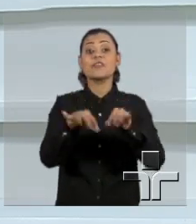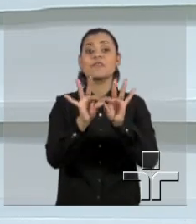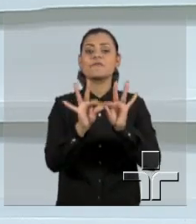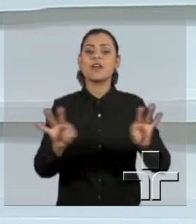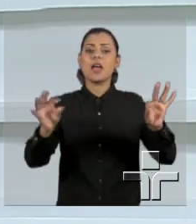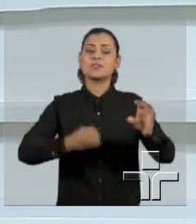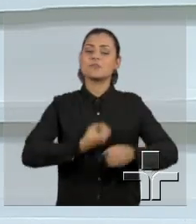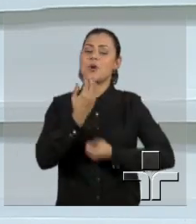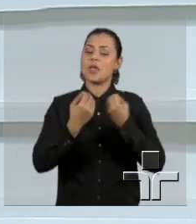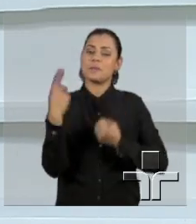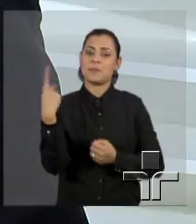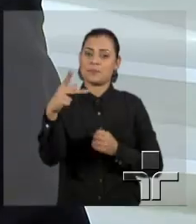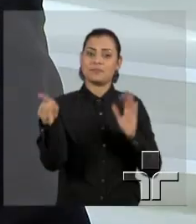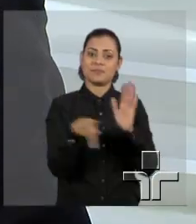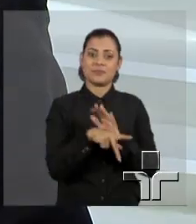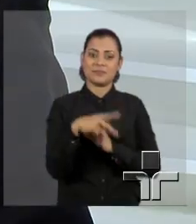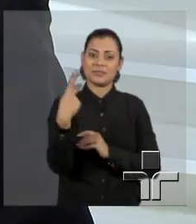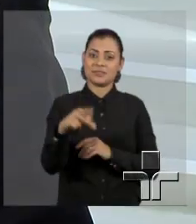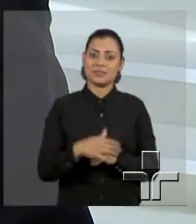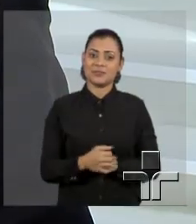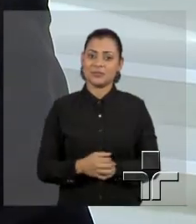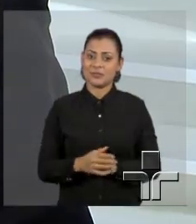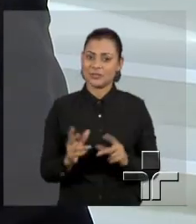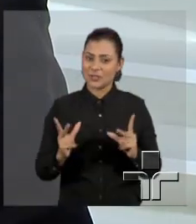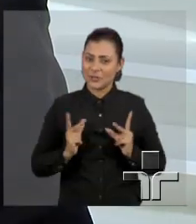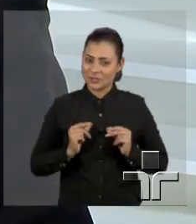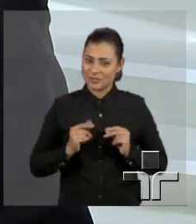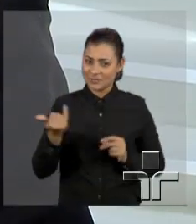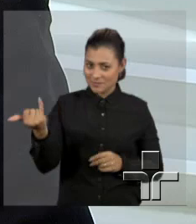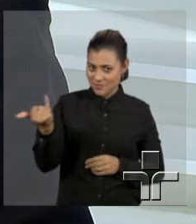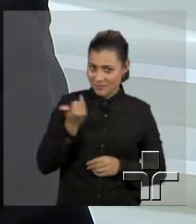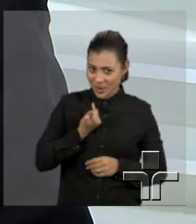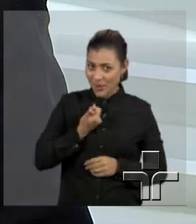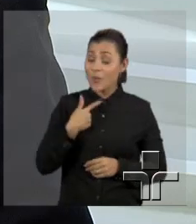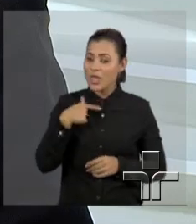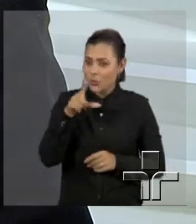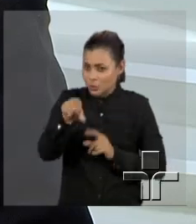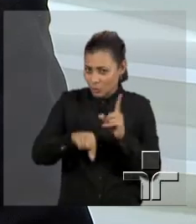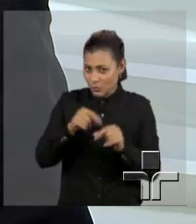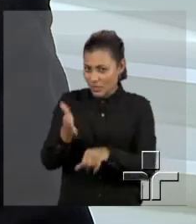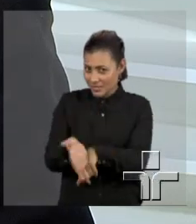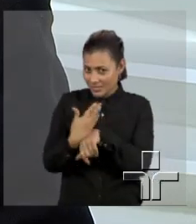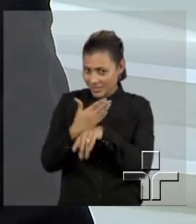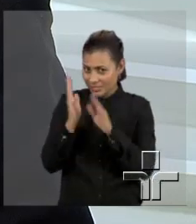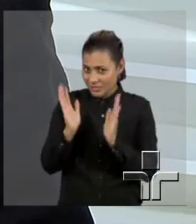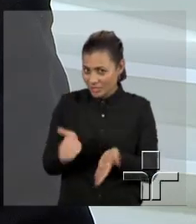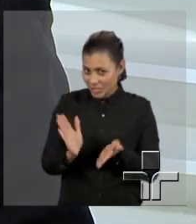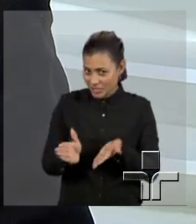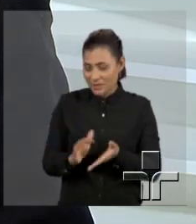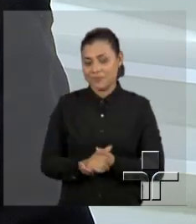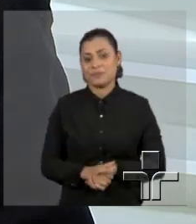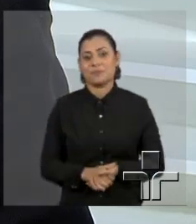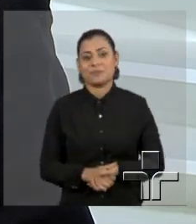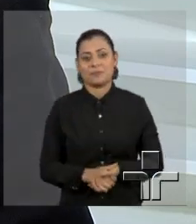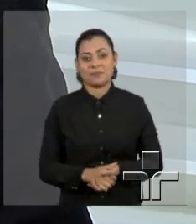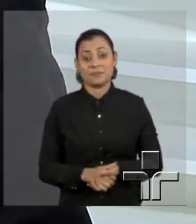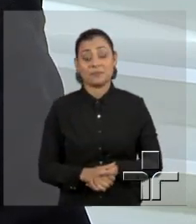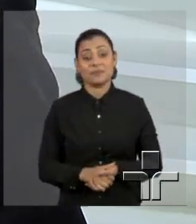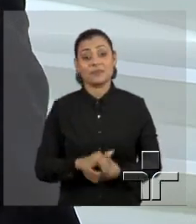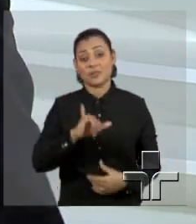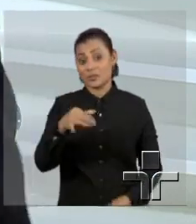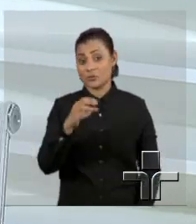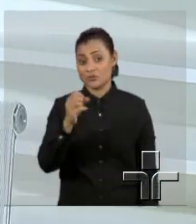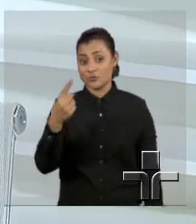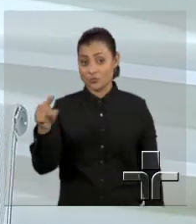um poema seu. Você me disse isso, aqui eu separei um aqui. E João